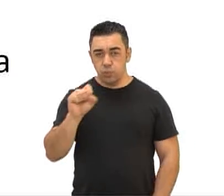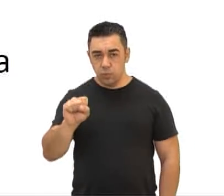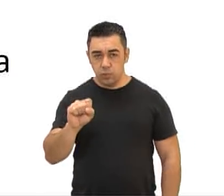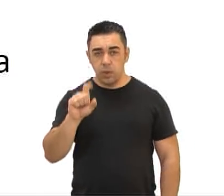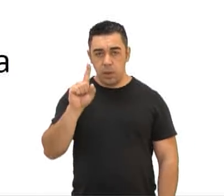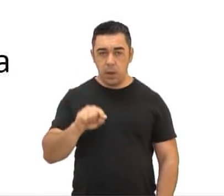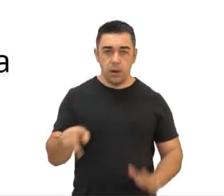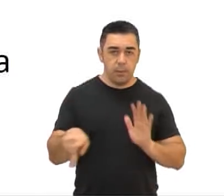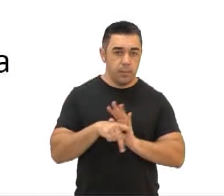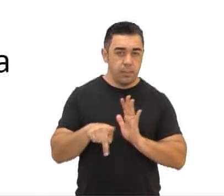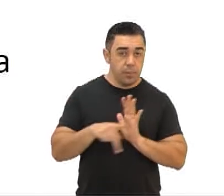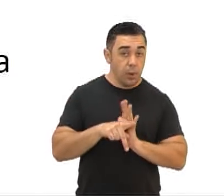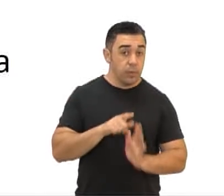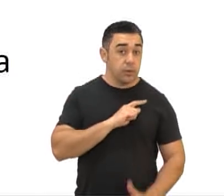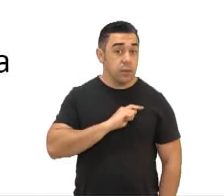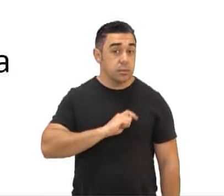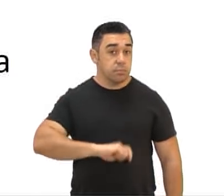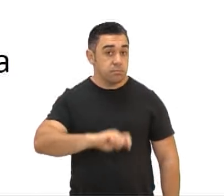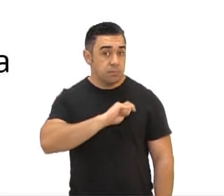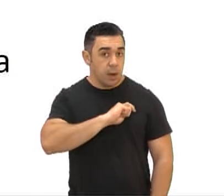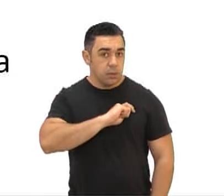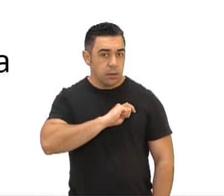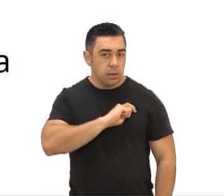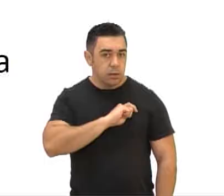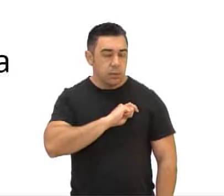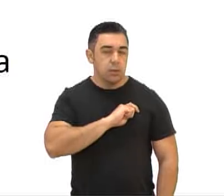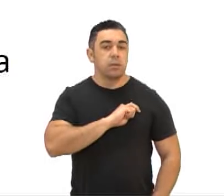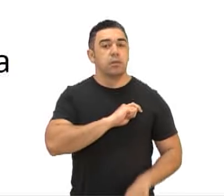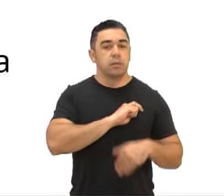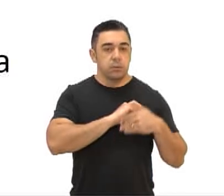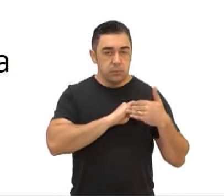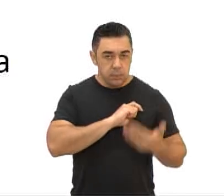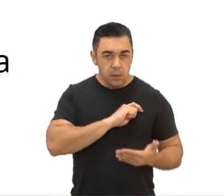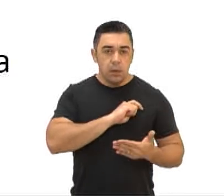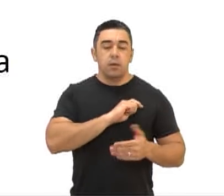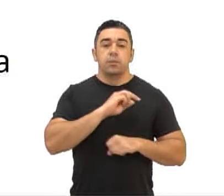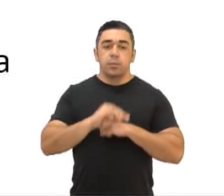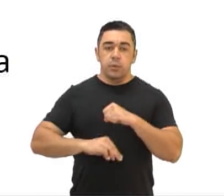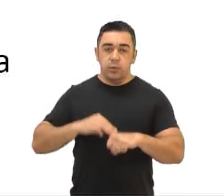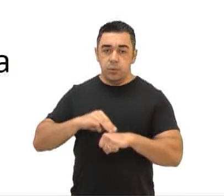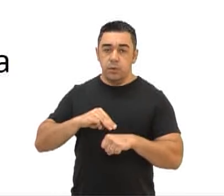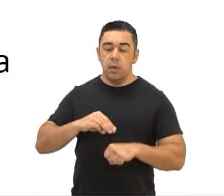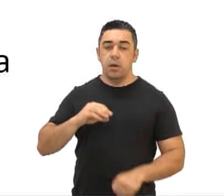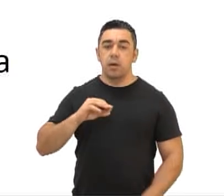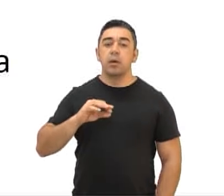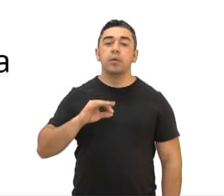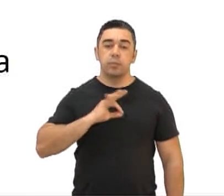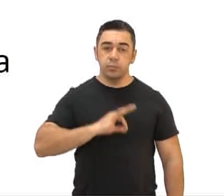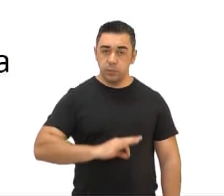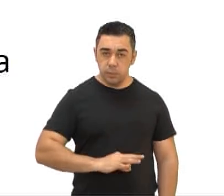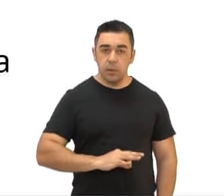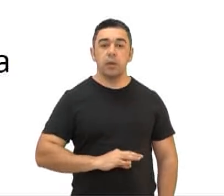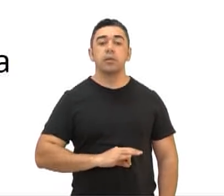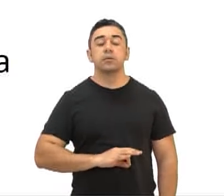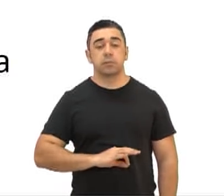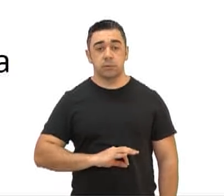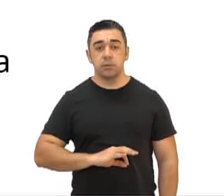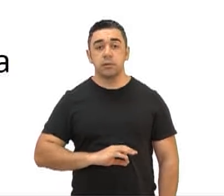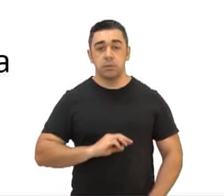à Espanha, certo? E aí os missionários espanhóis ocupavam essas